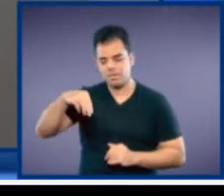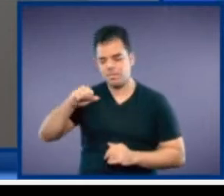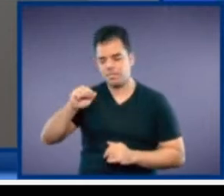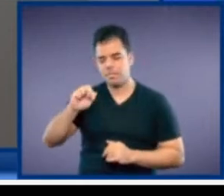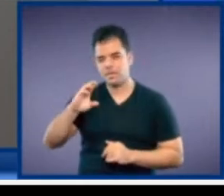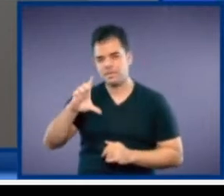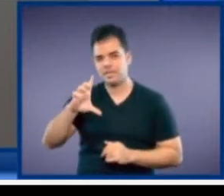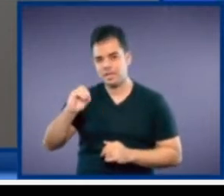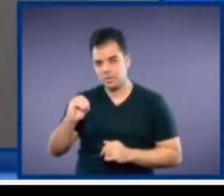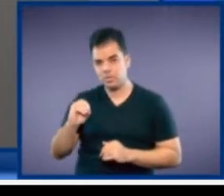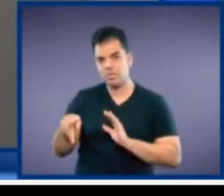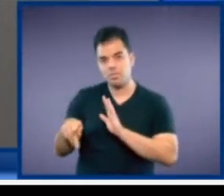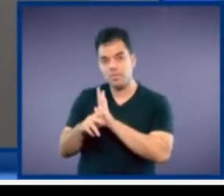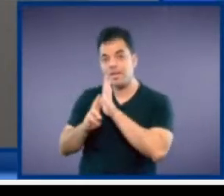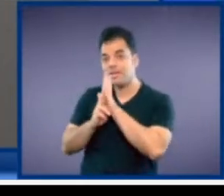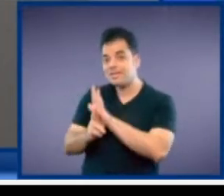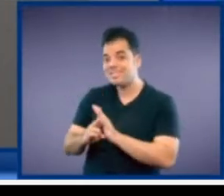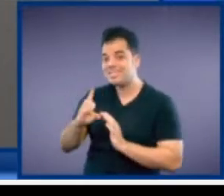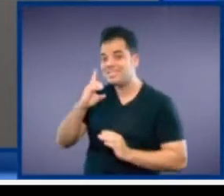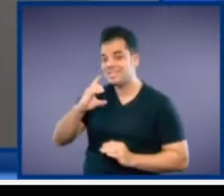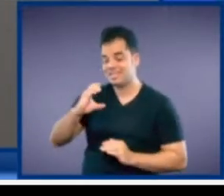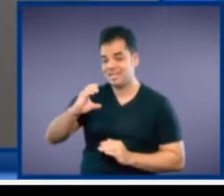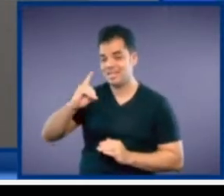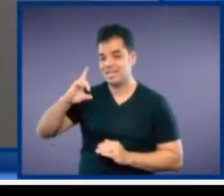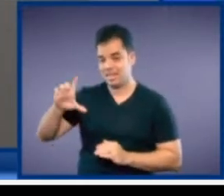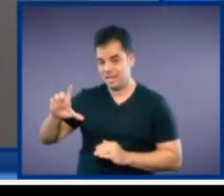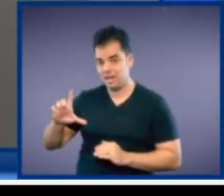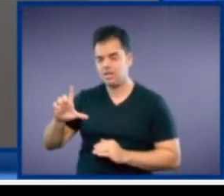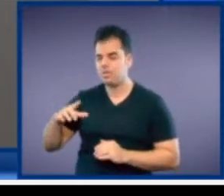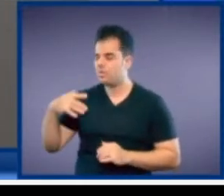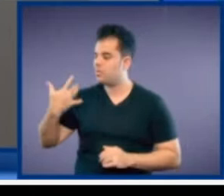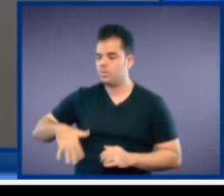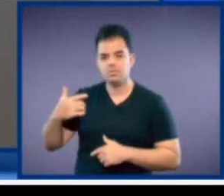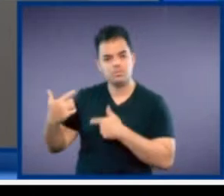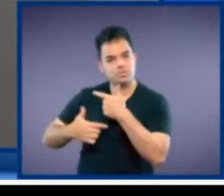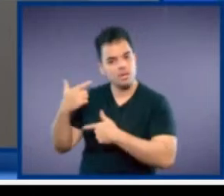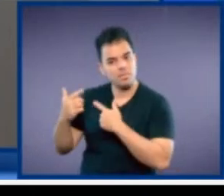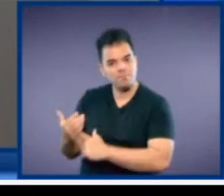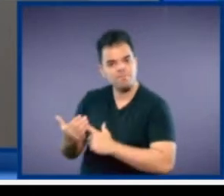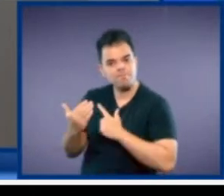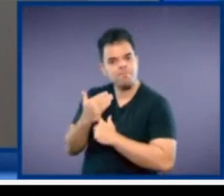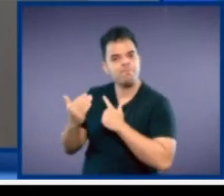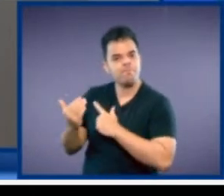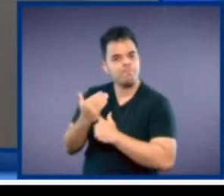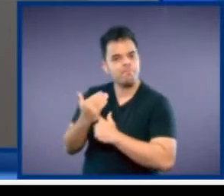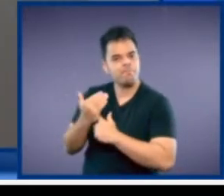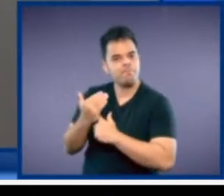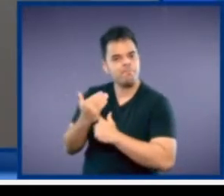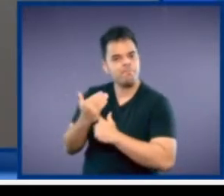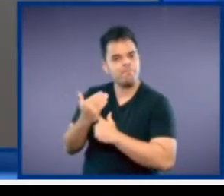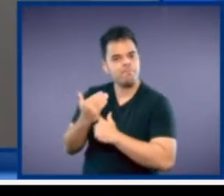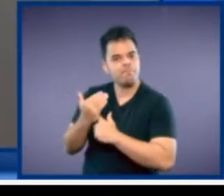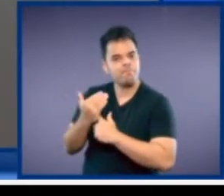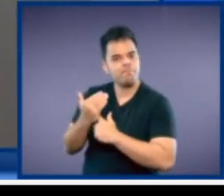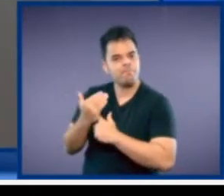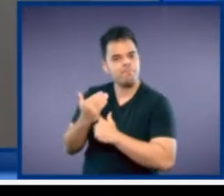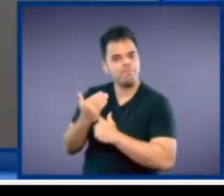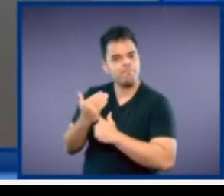teve um papel fundamental no momento em que a gente achou que esse projeto iria escorregar.